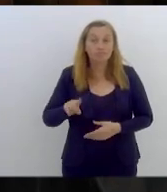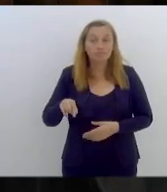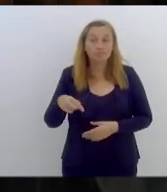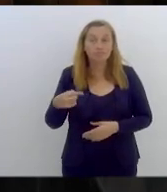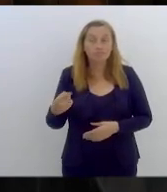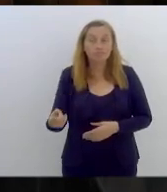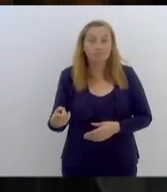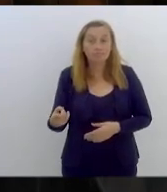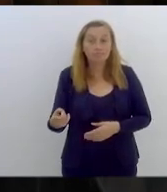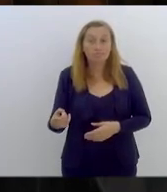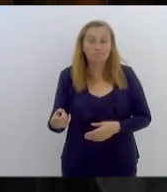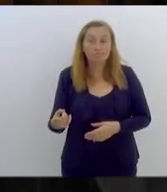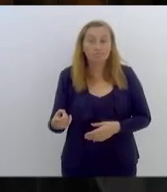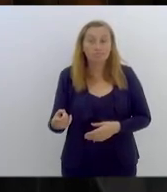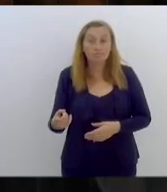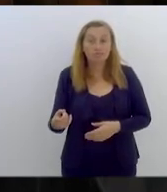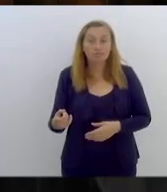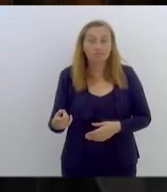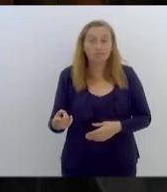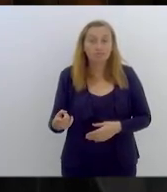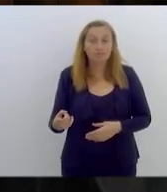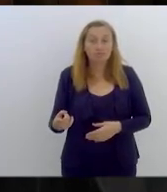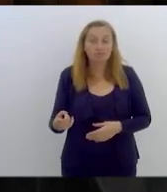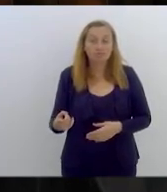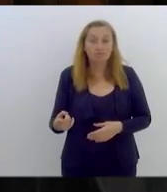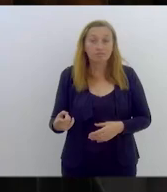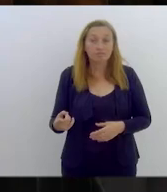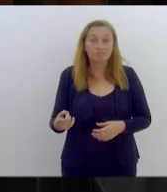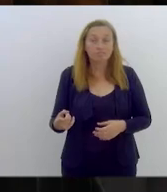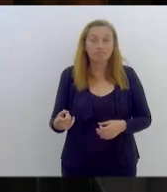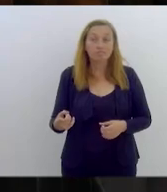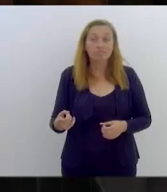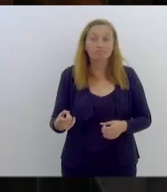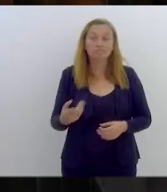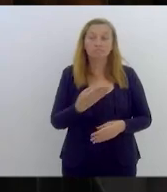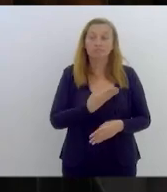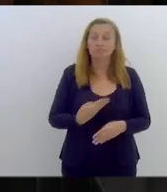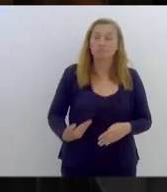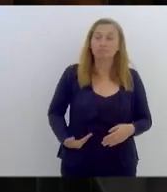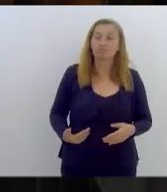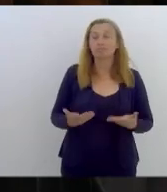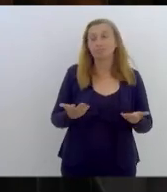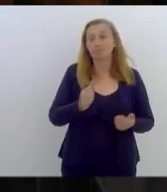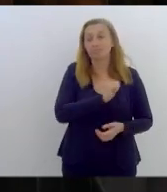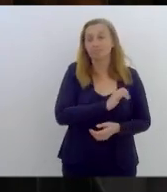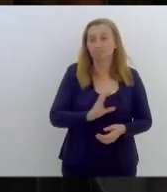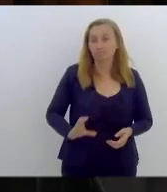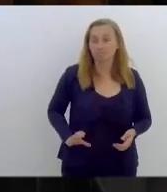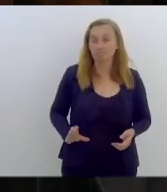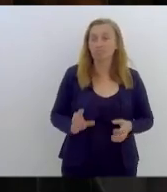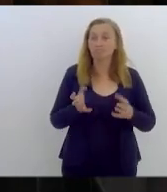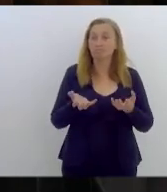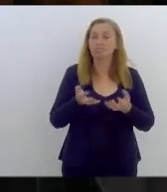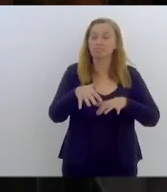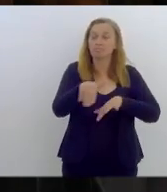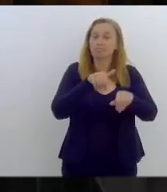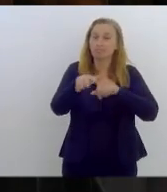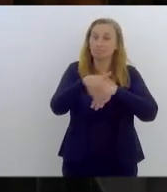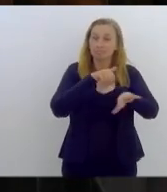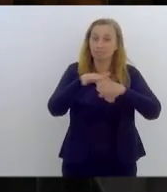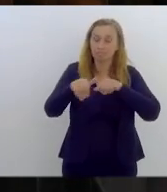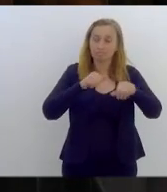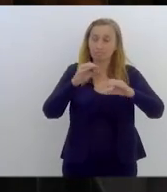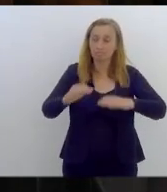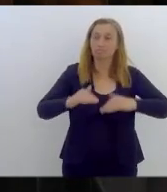legislatura a não ser que o deputado André Siciliano que era convocar e pode extraordinariamente